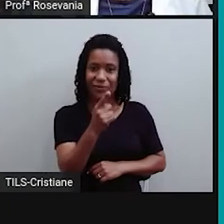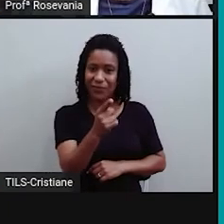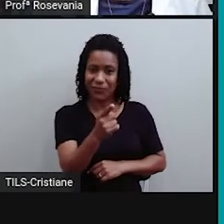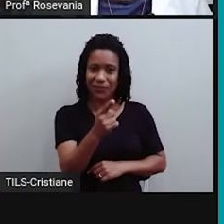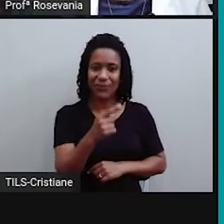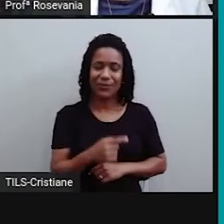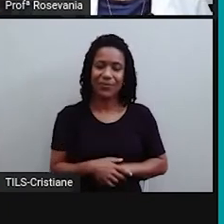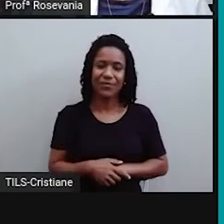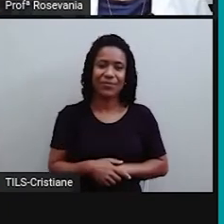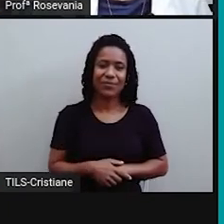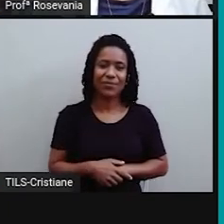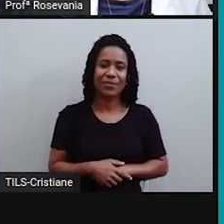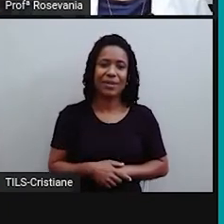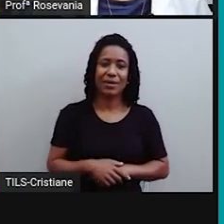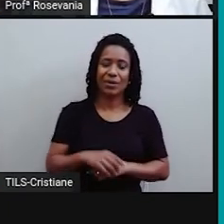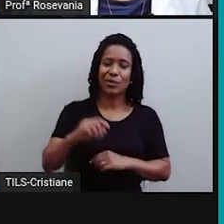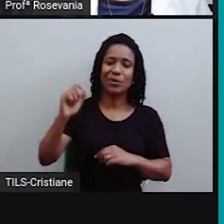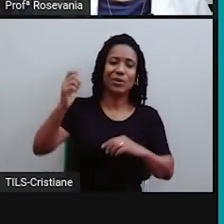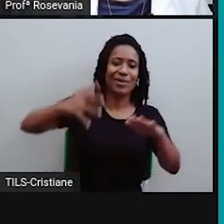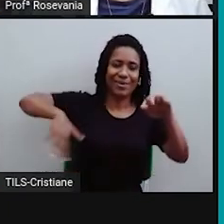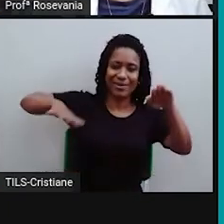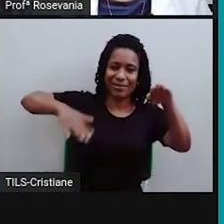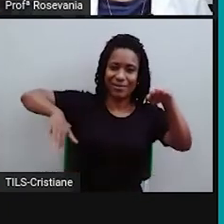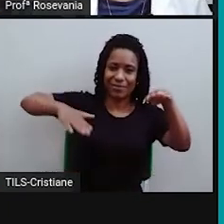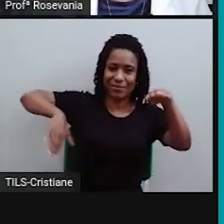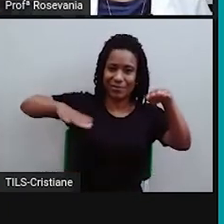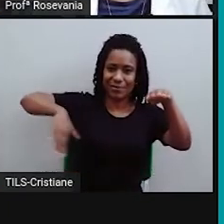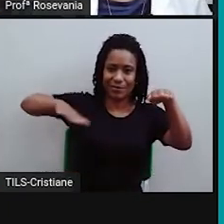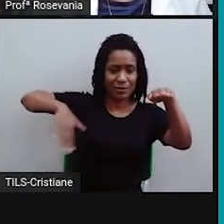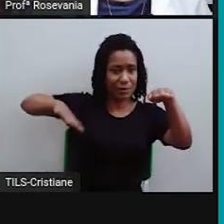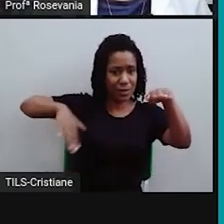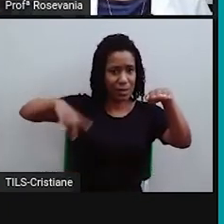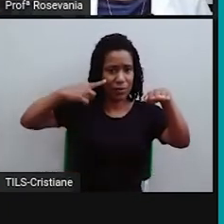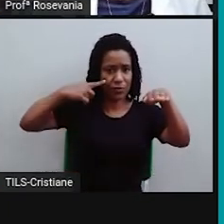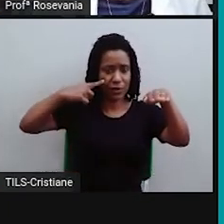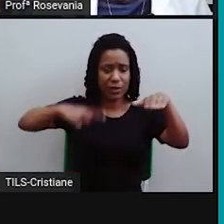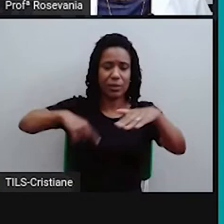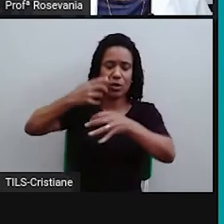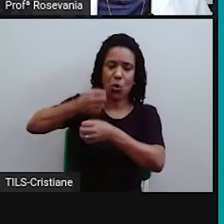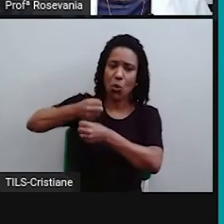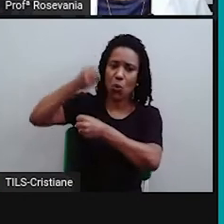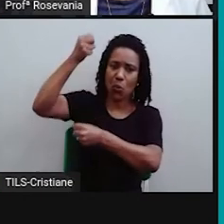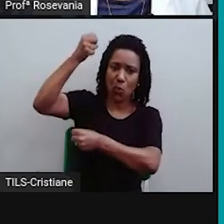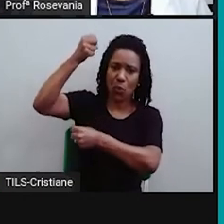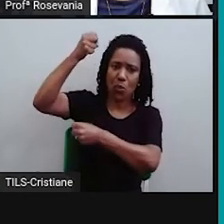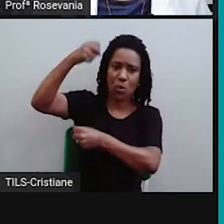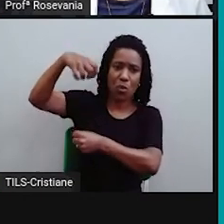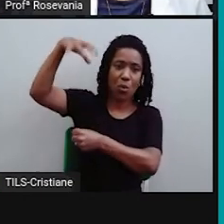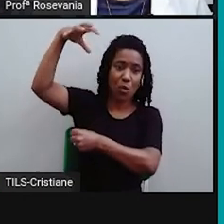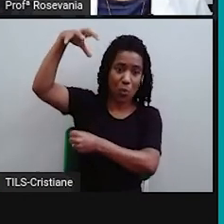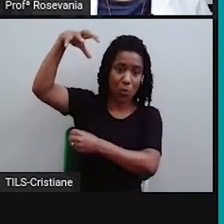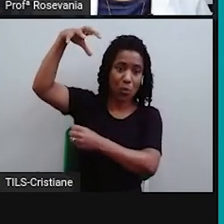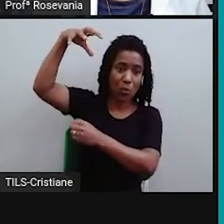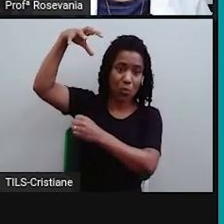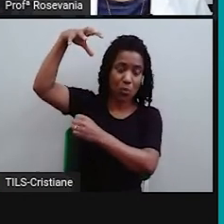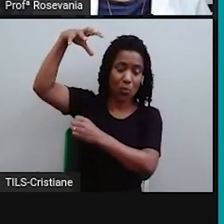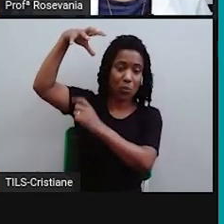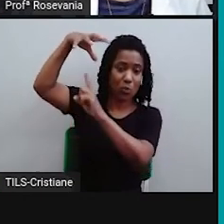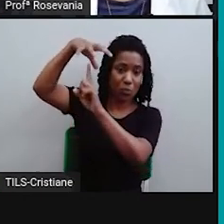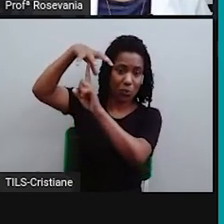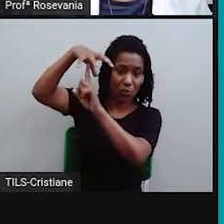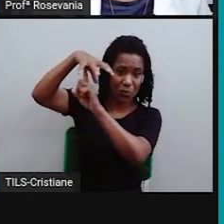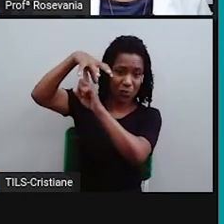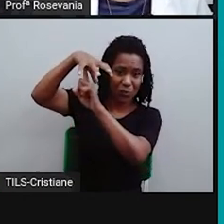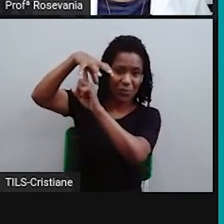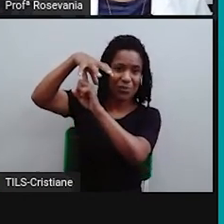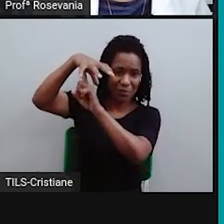gente vai ver, os sombreiros estão todos na mesma posição, né? Mas a depender do momento do dia